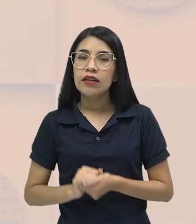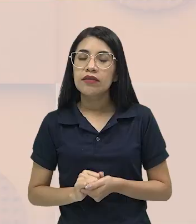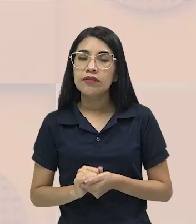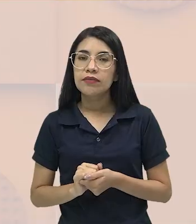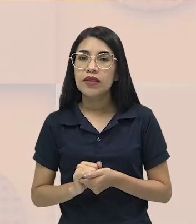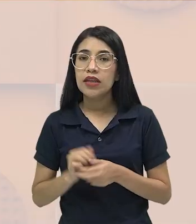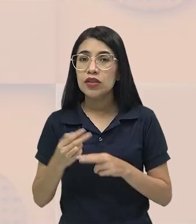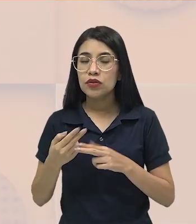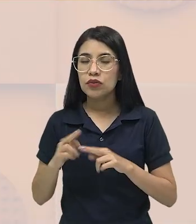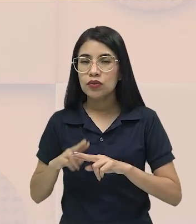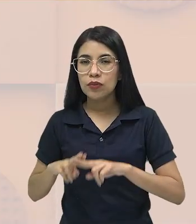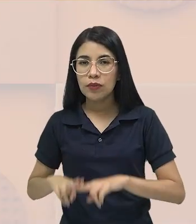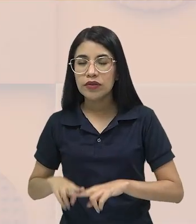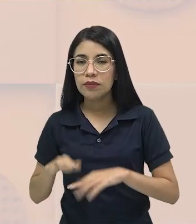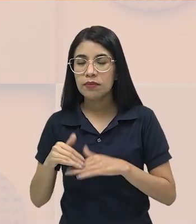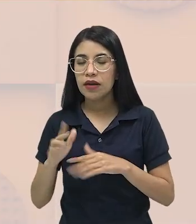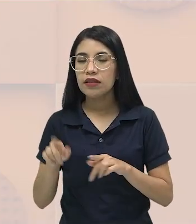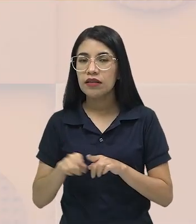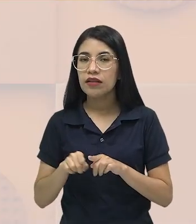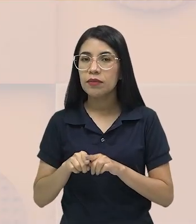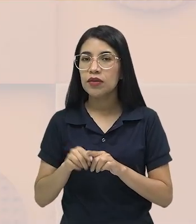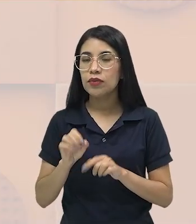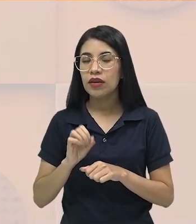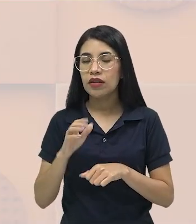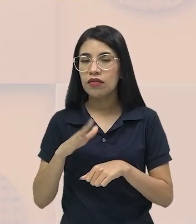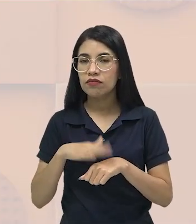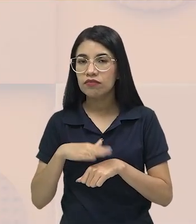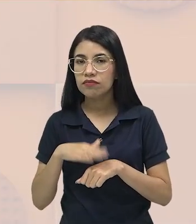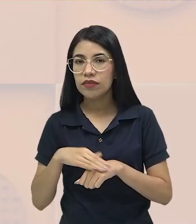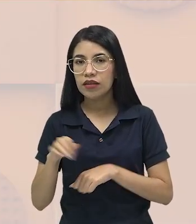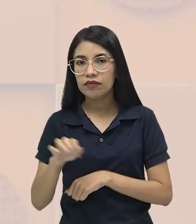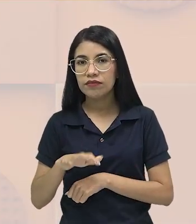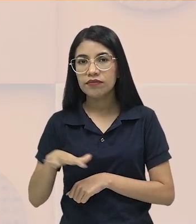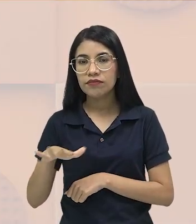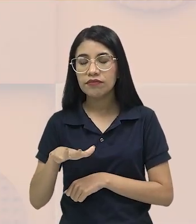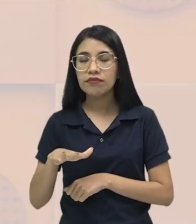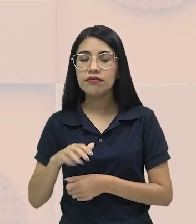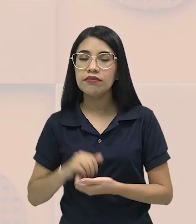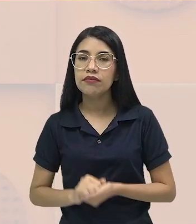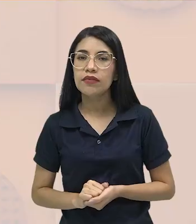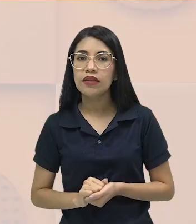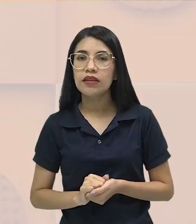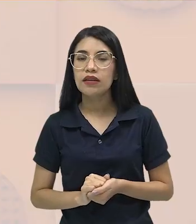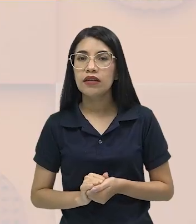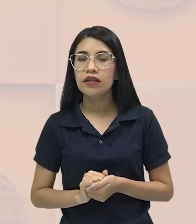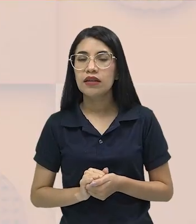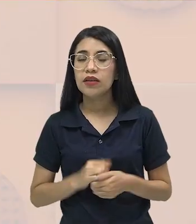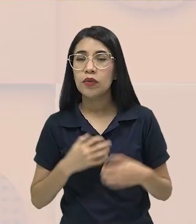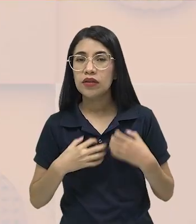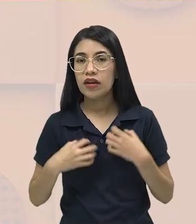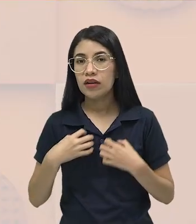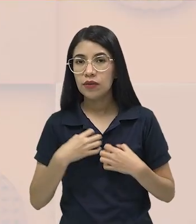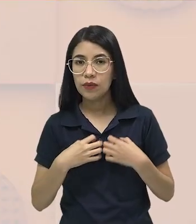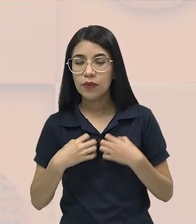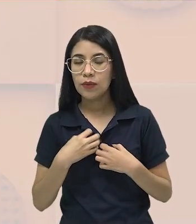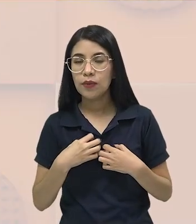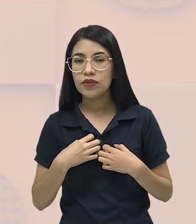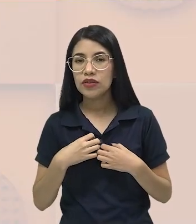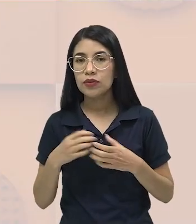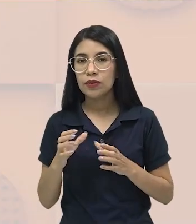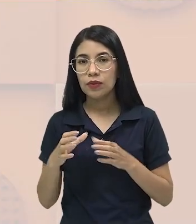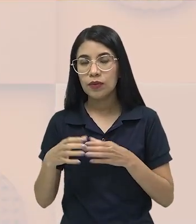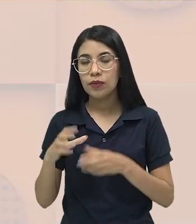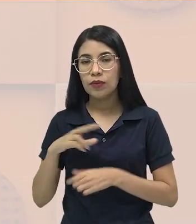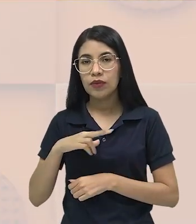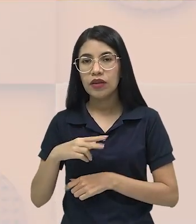militares ingleses do que ter autonomia dentro do seu próprio território. Então isso lhes incomodava muito, e é por isso que as